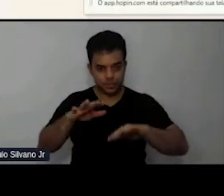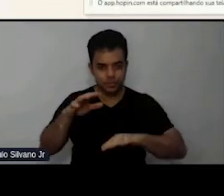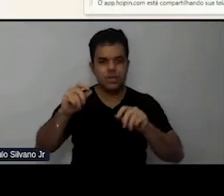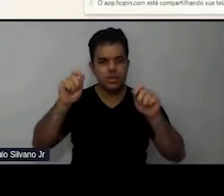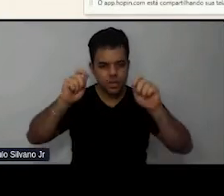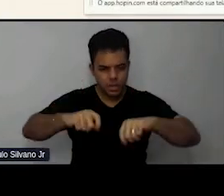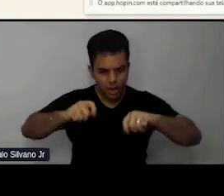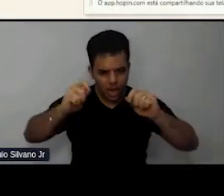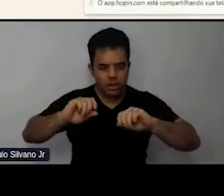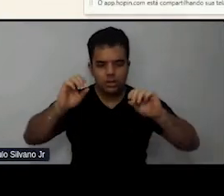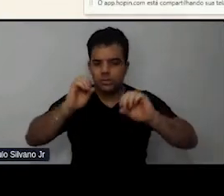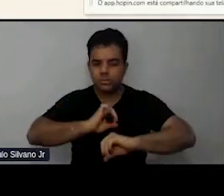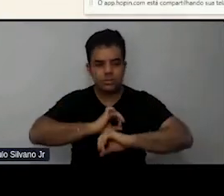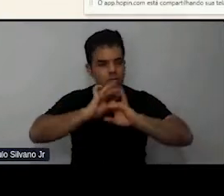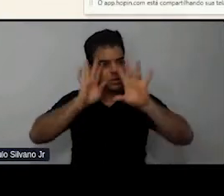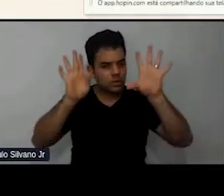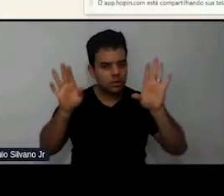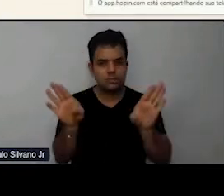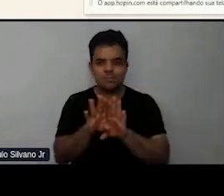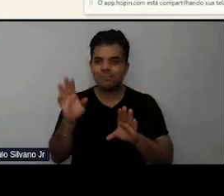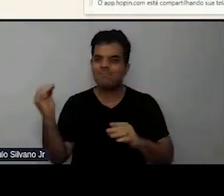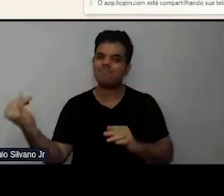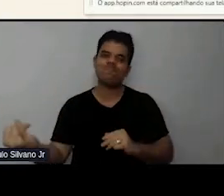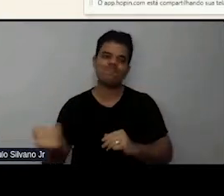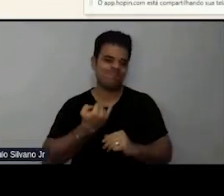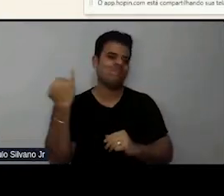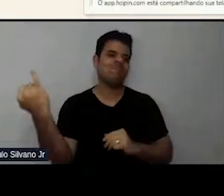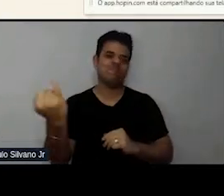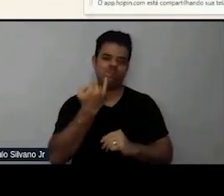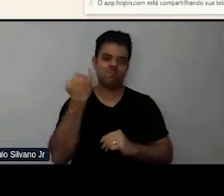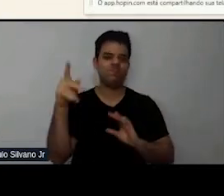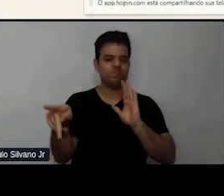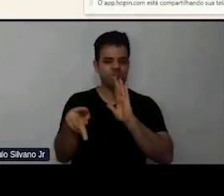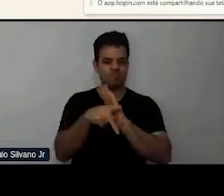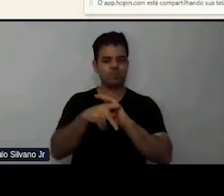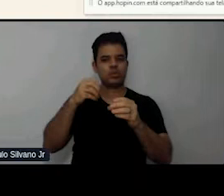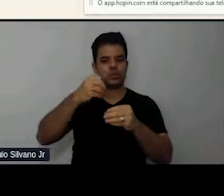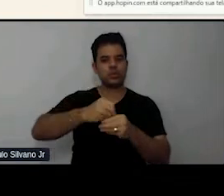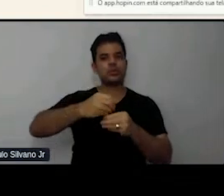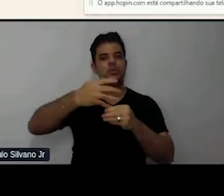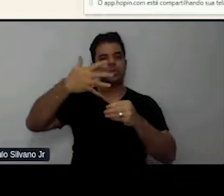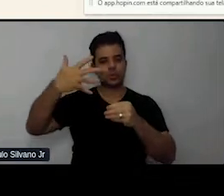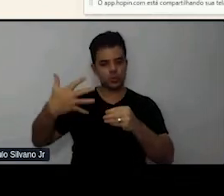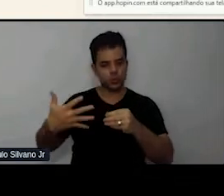sentido, tem muita importância, né, para o conteúdo da aplicação.